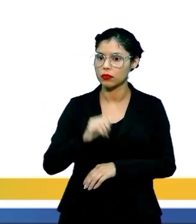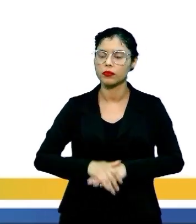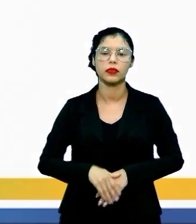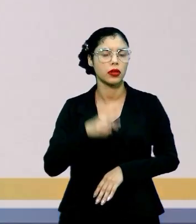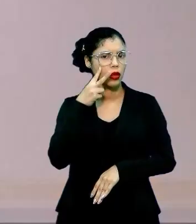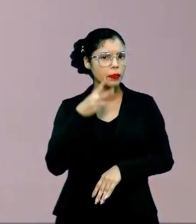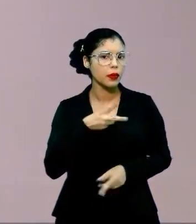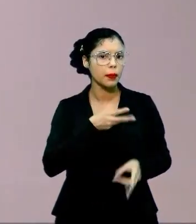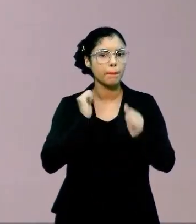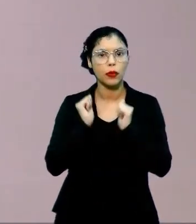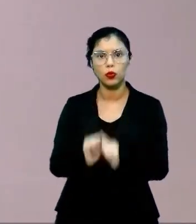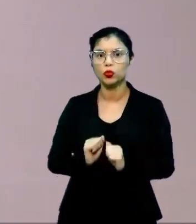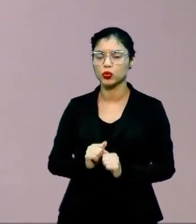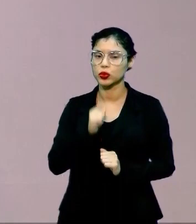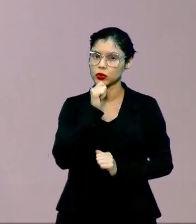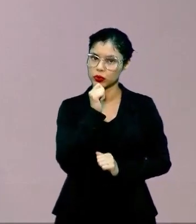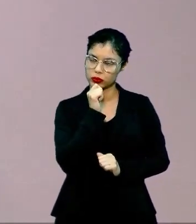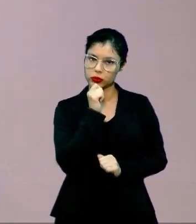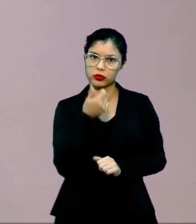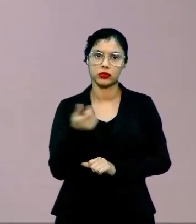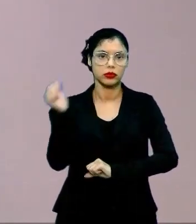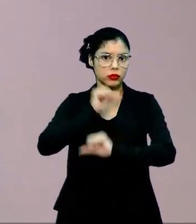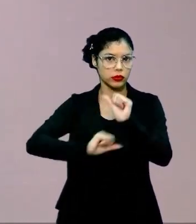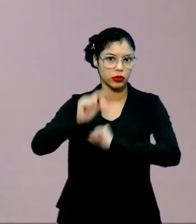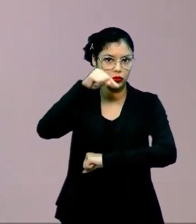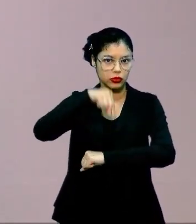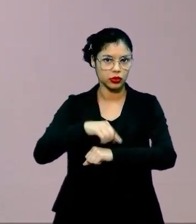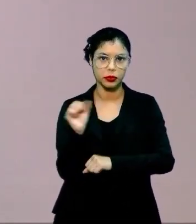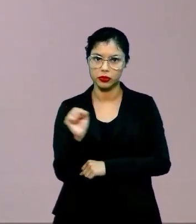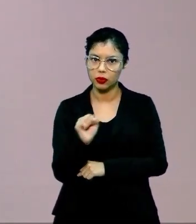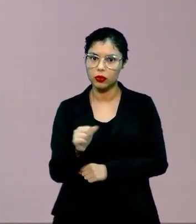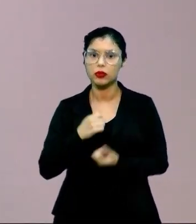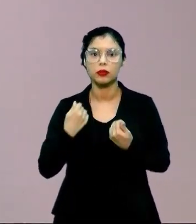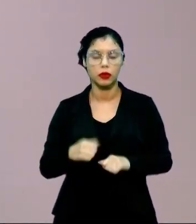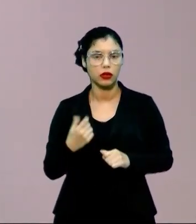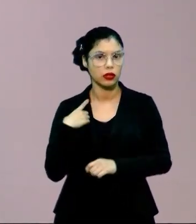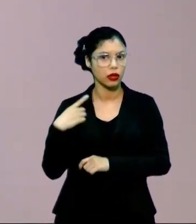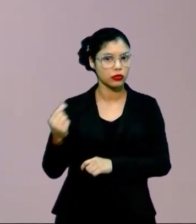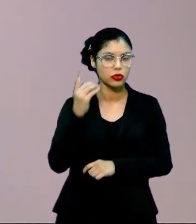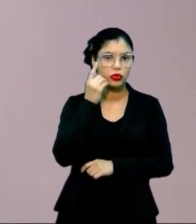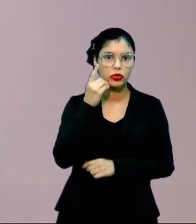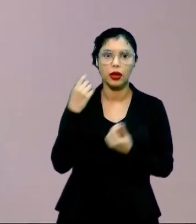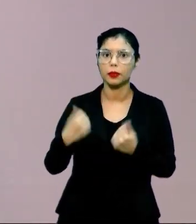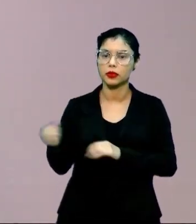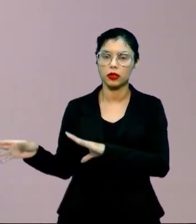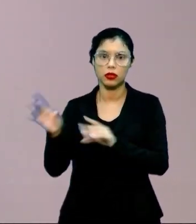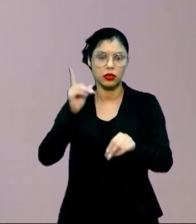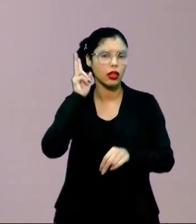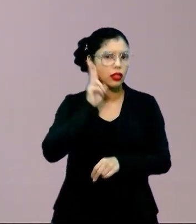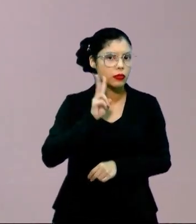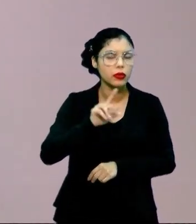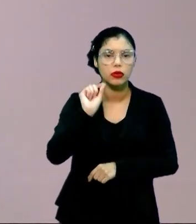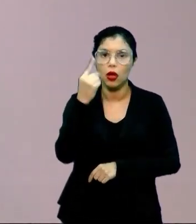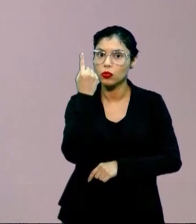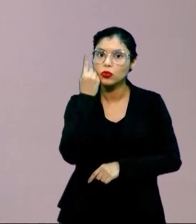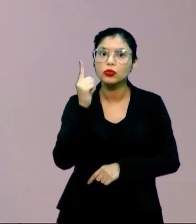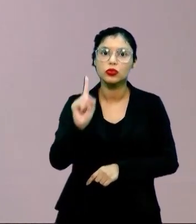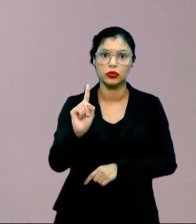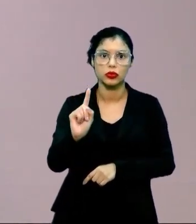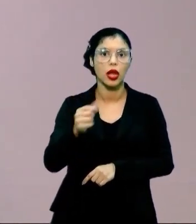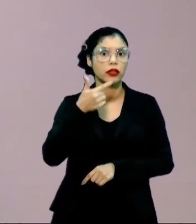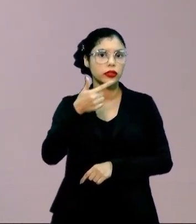Para que possamos realizar essa conversão de tempo em segundos, saindo de dias, temos que levar em consideração que um dia ele